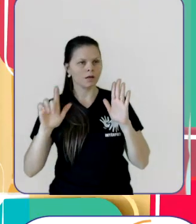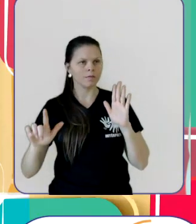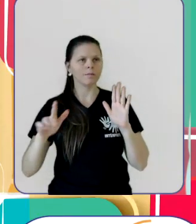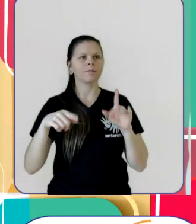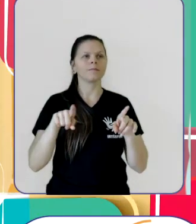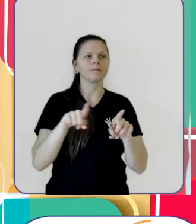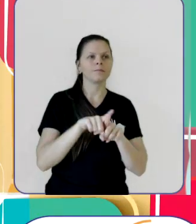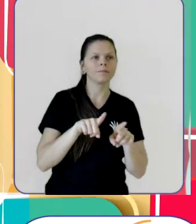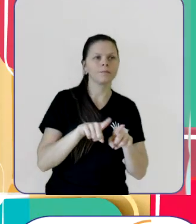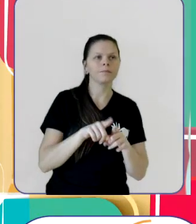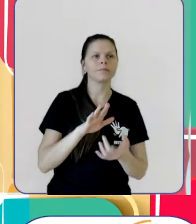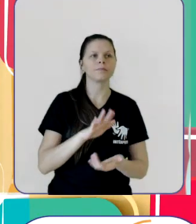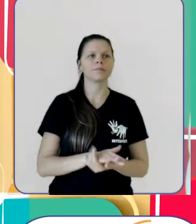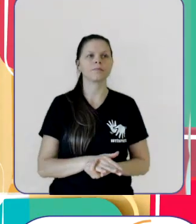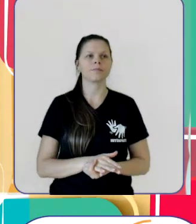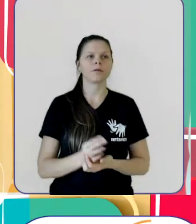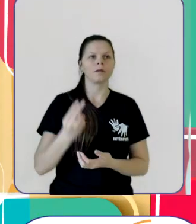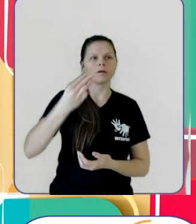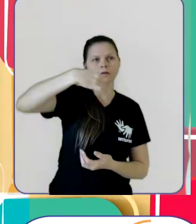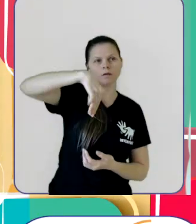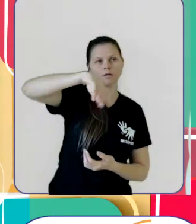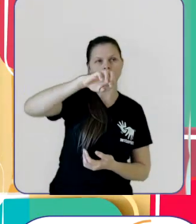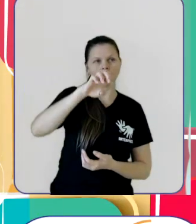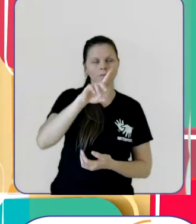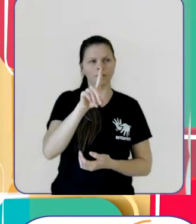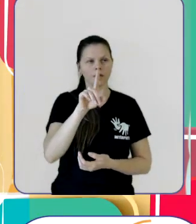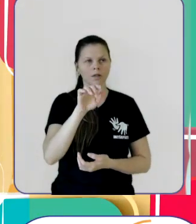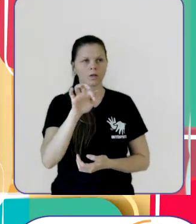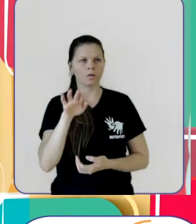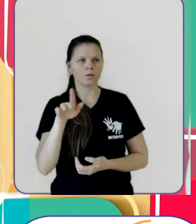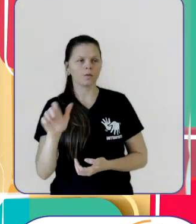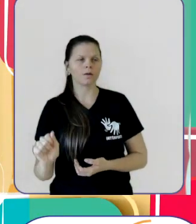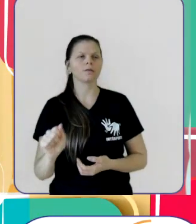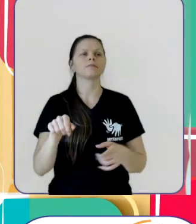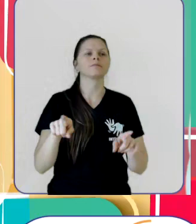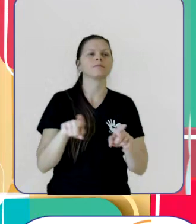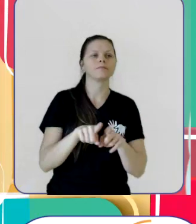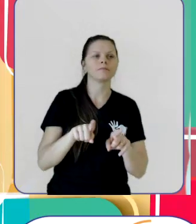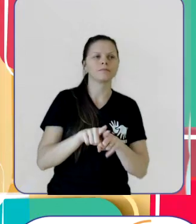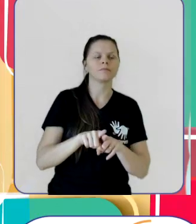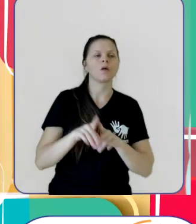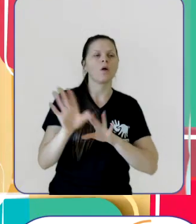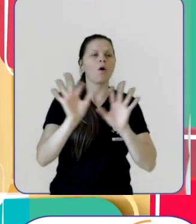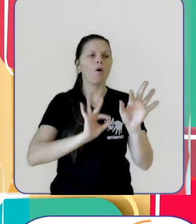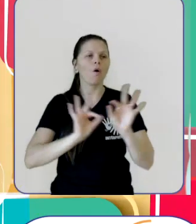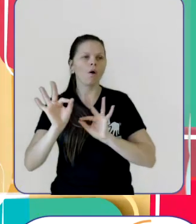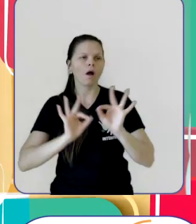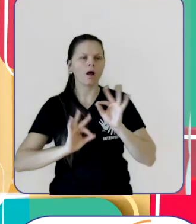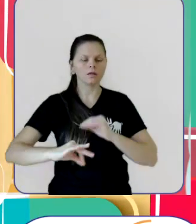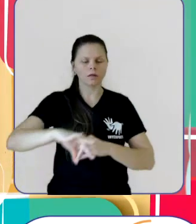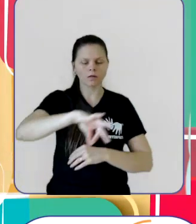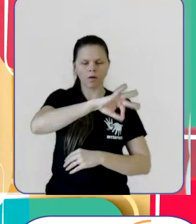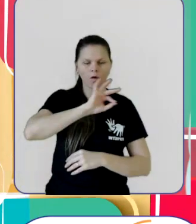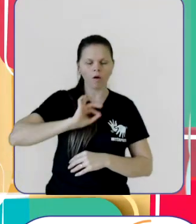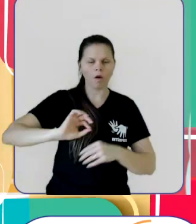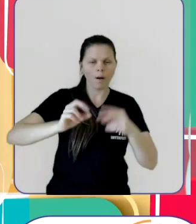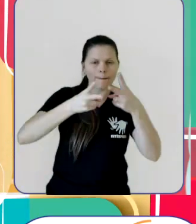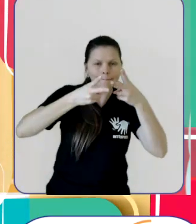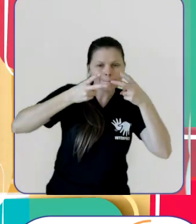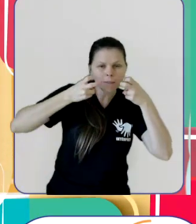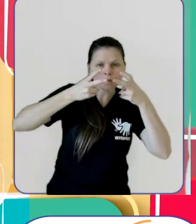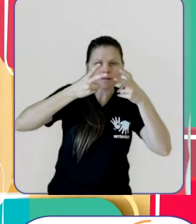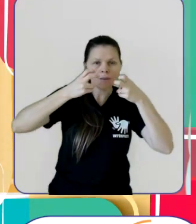e os gânglios. Então, qual são a função deles? Ajustar o organismo animal ao ambiente, perceber e identificar as